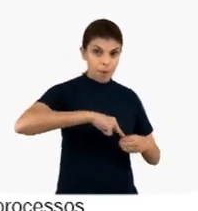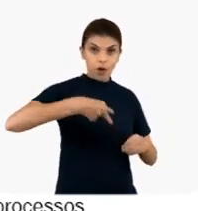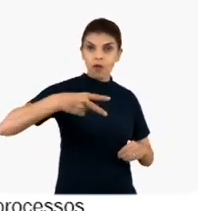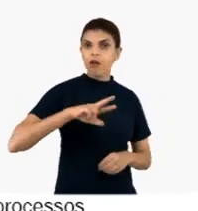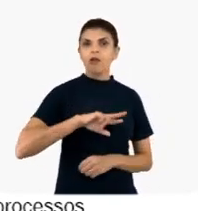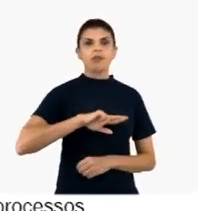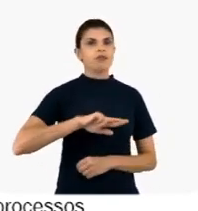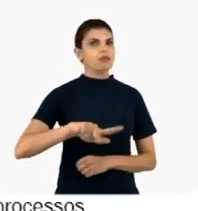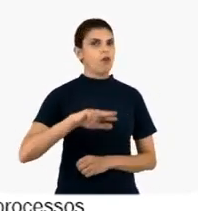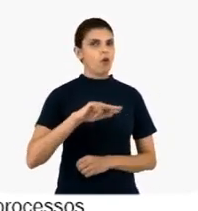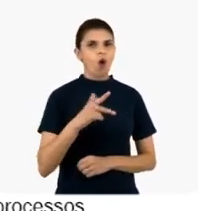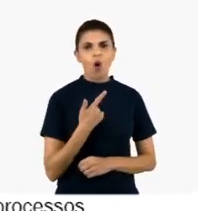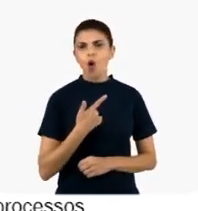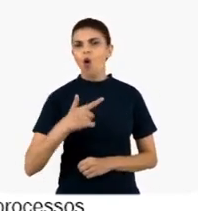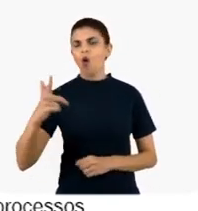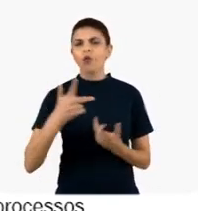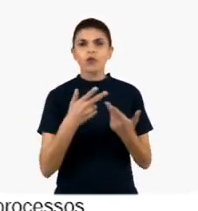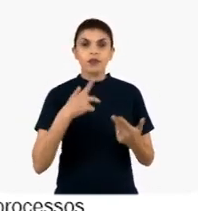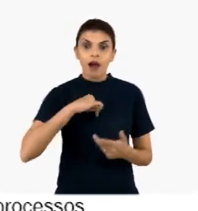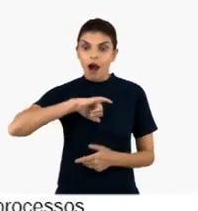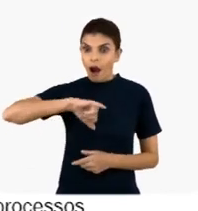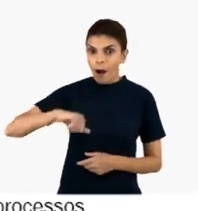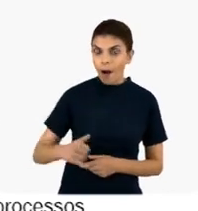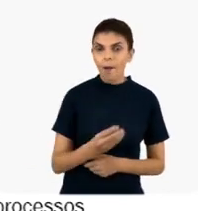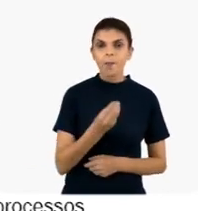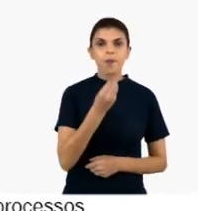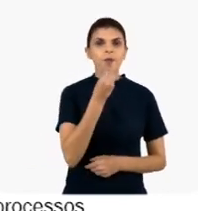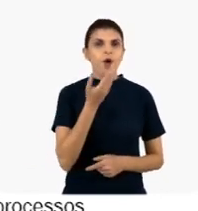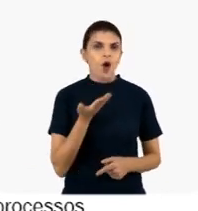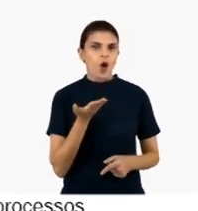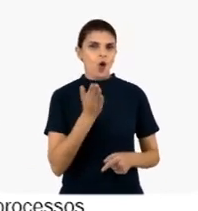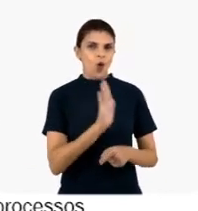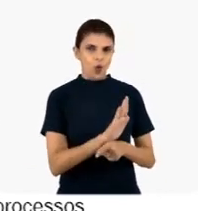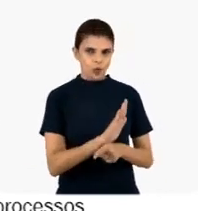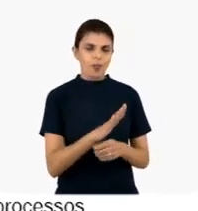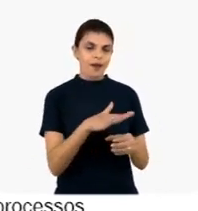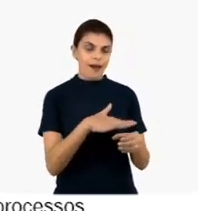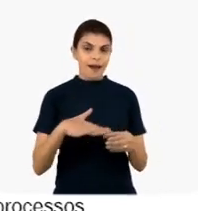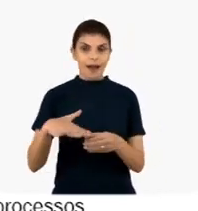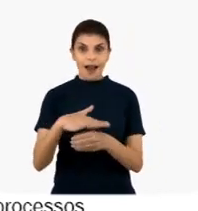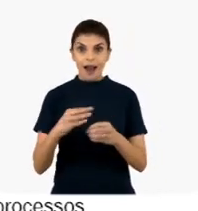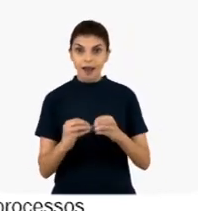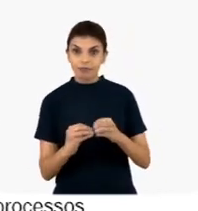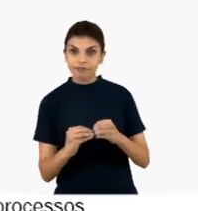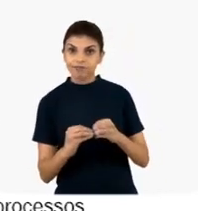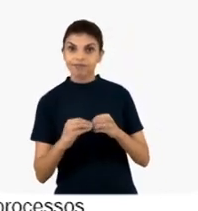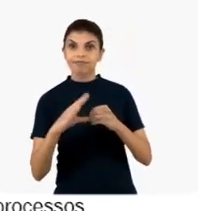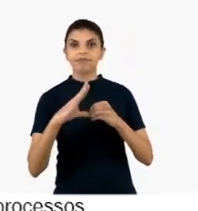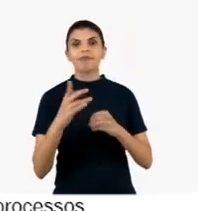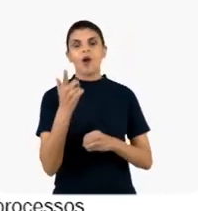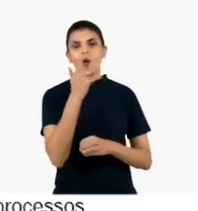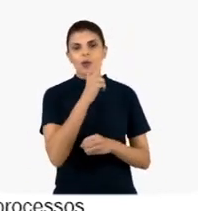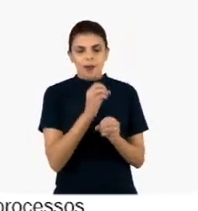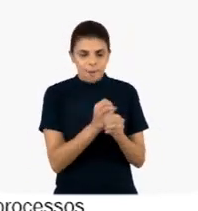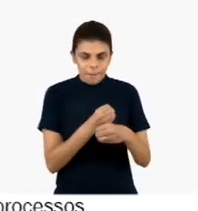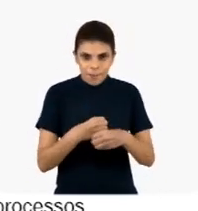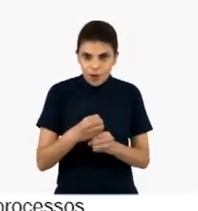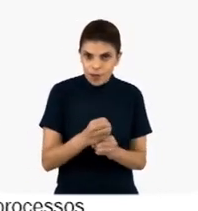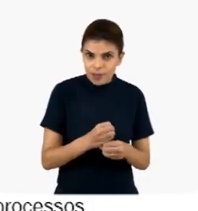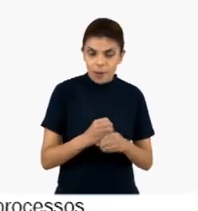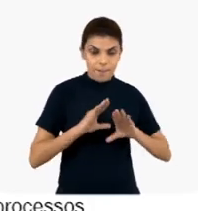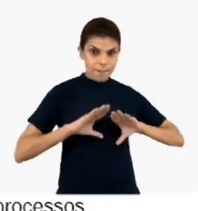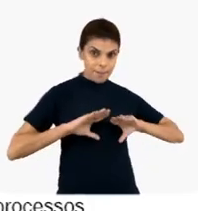biotecnologia não é outra coisa que pegar proveito do que pode contribuir cada uma dessas áreas de conhecimento para conseguir